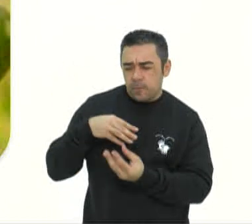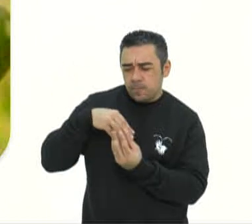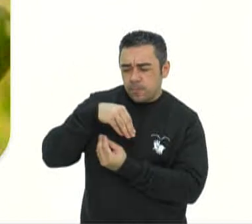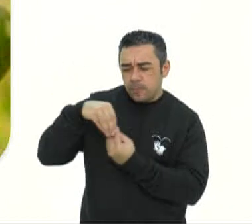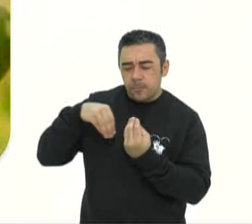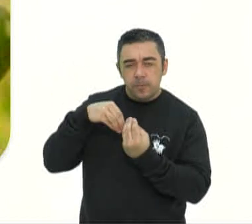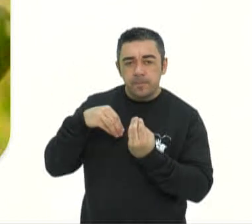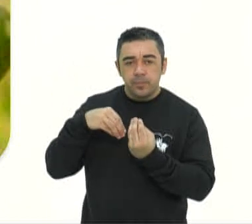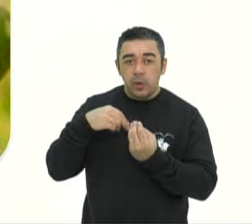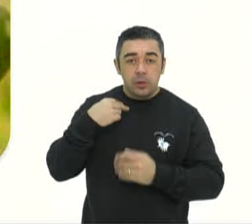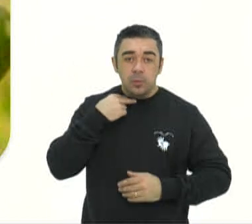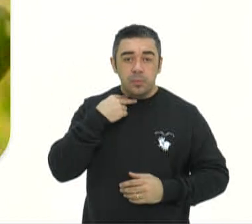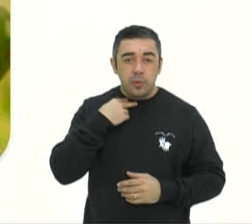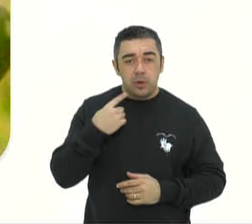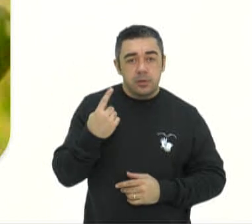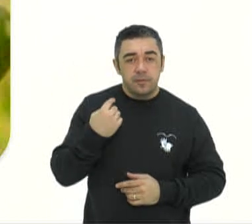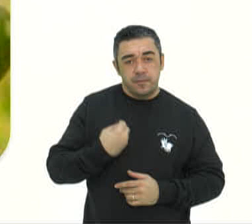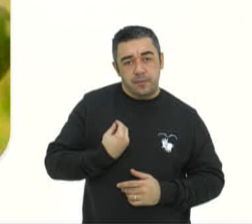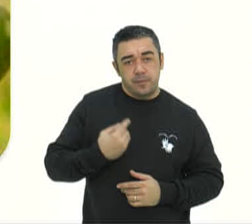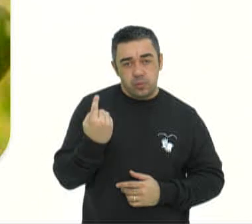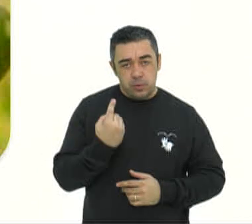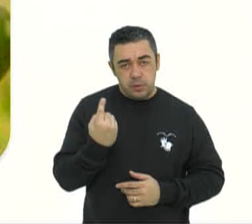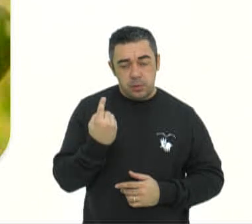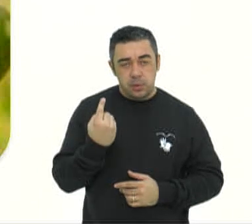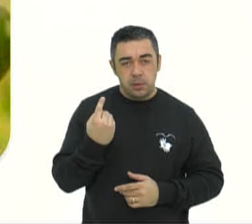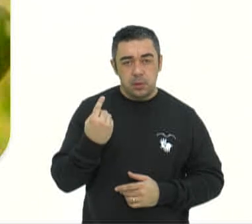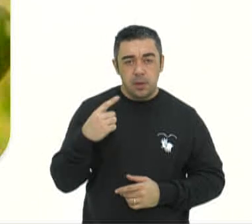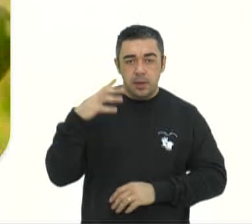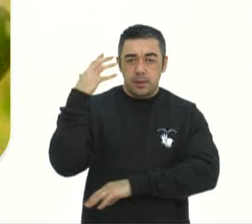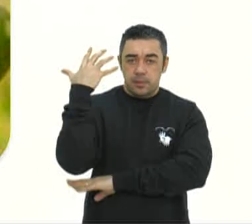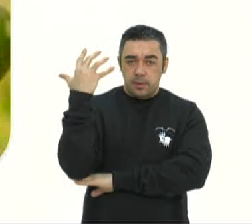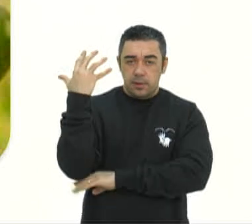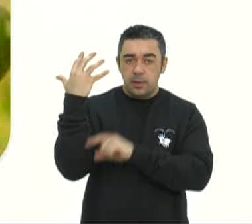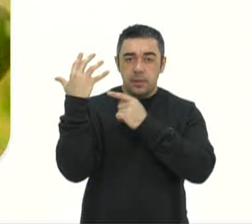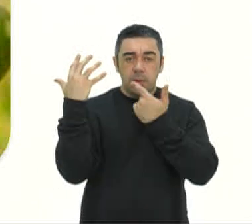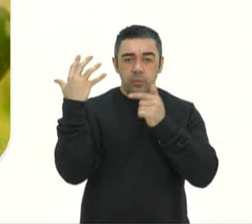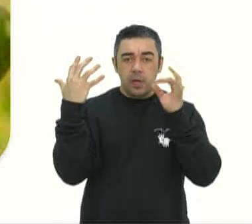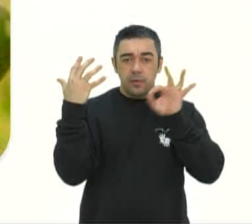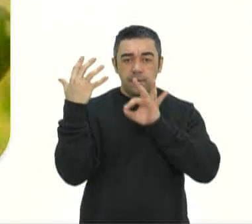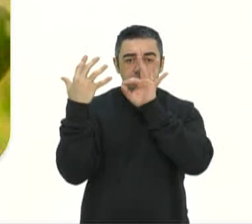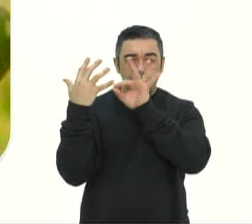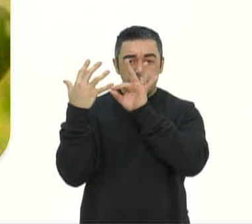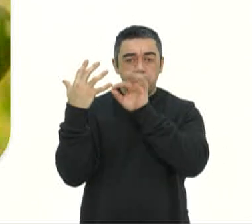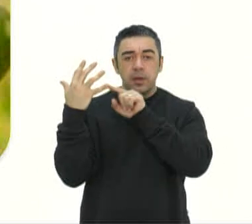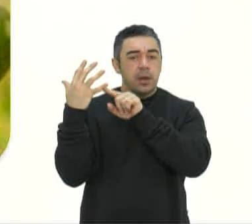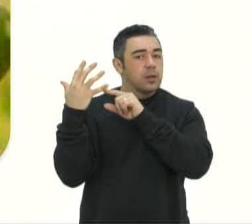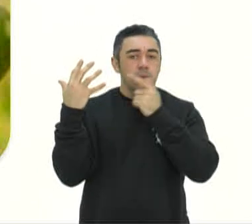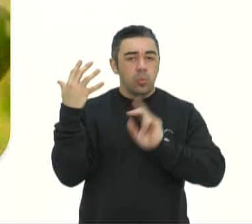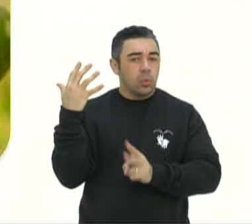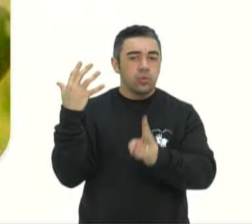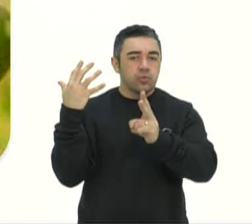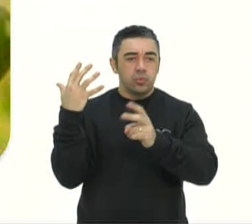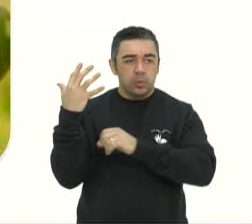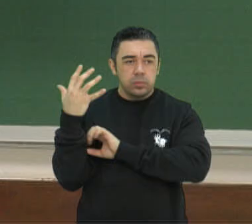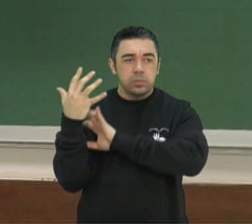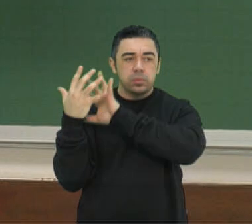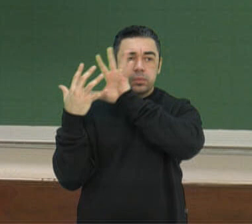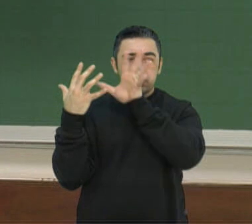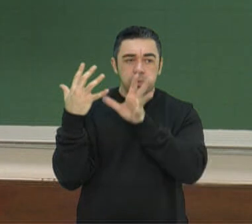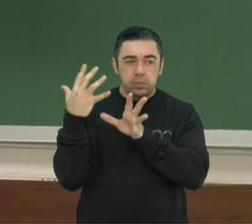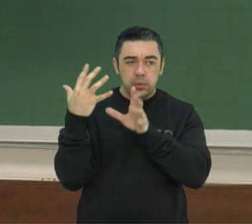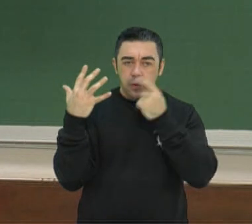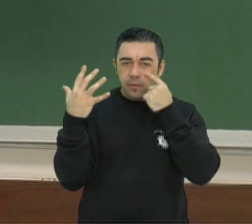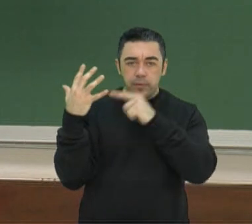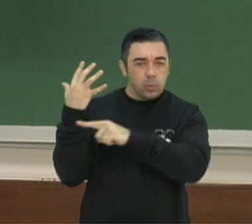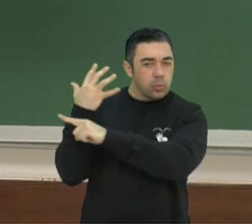que um não pode existir sem o outro. Onde não há vespas do figo, as figueiras não se reproduzem e vice-versa. Então aqui a foto mostrando